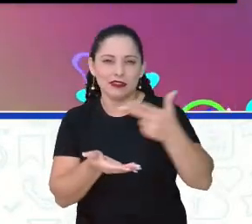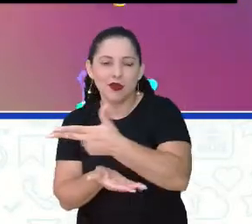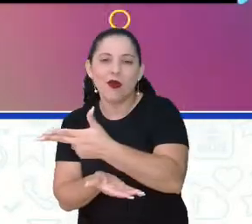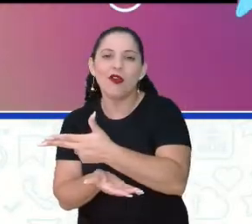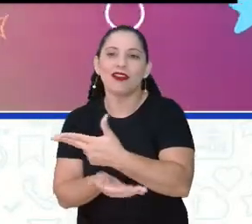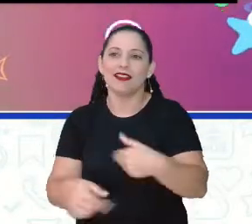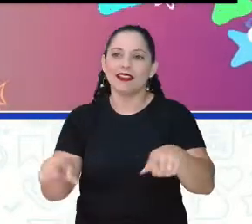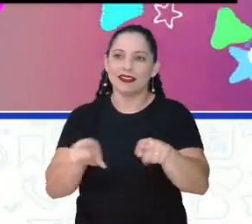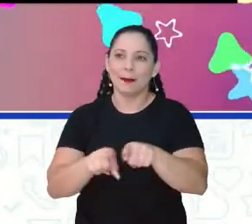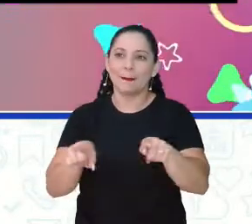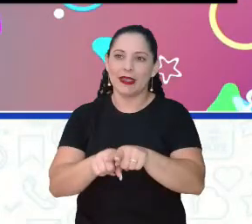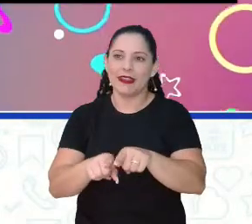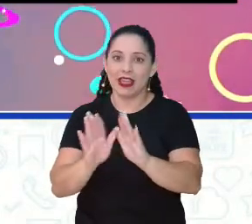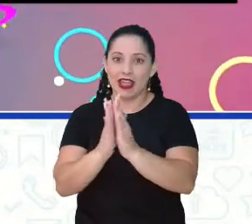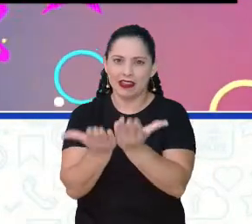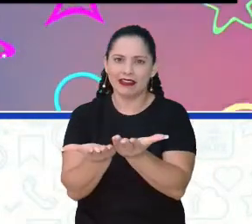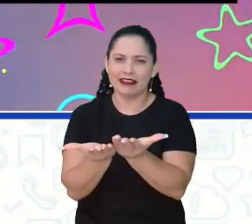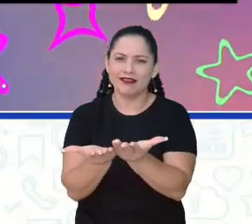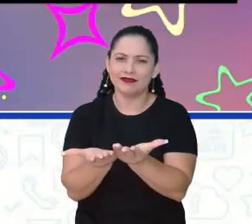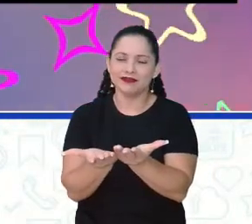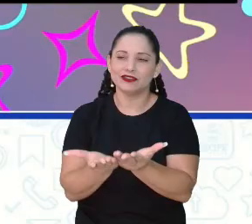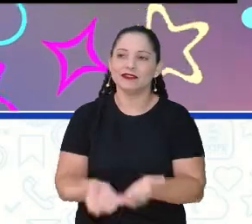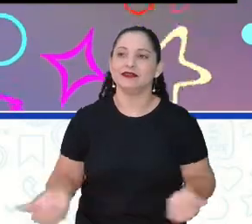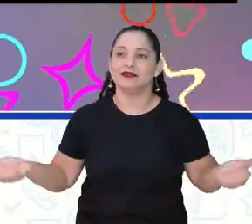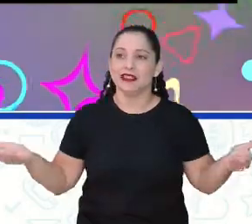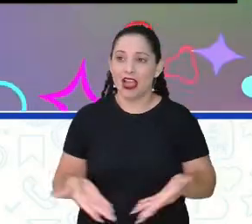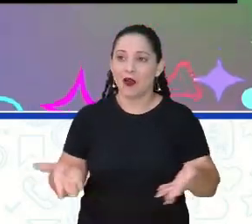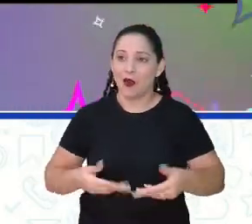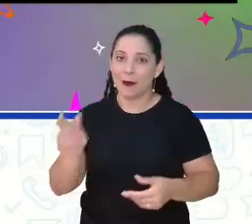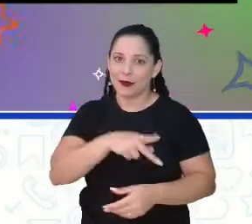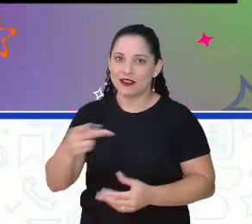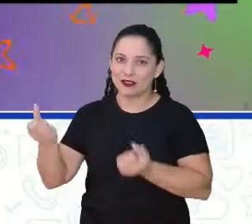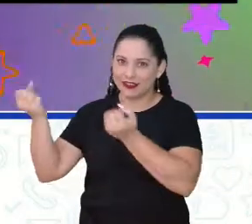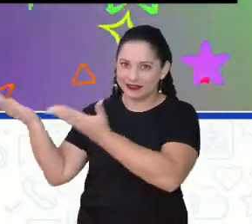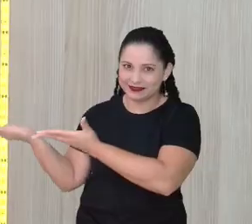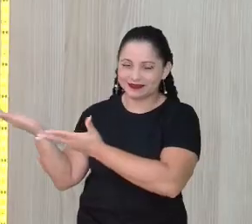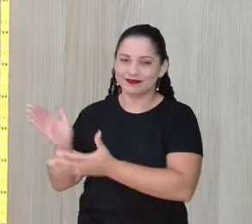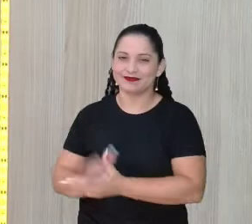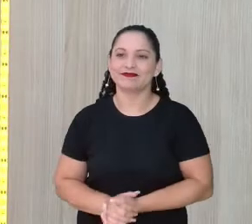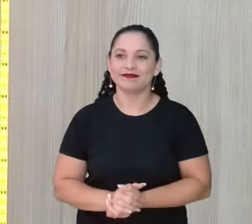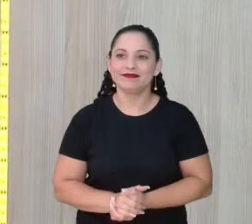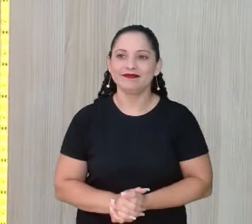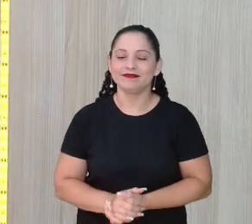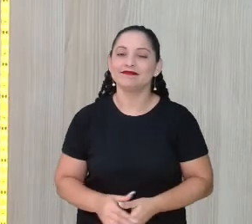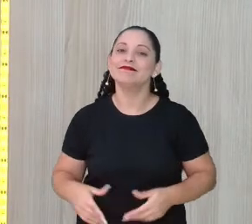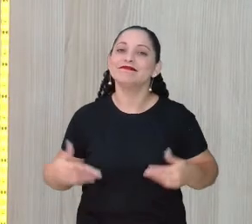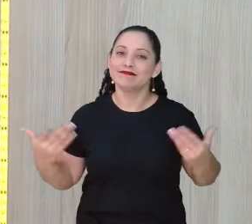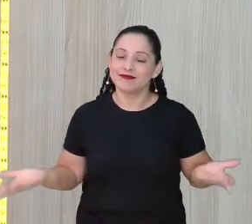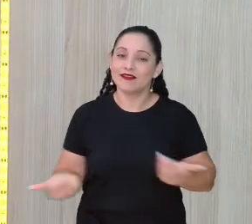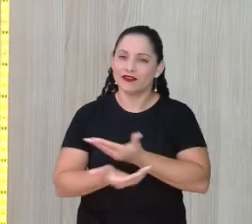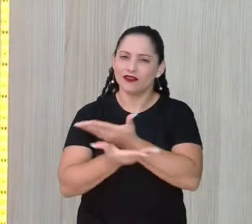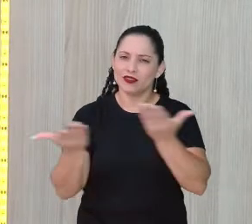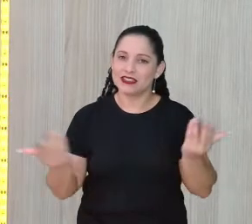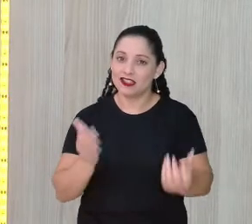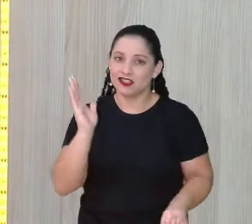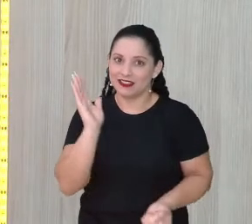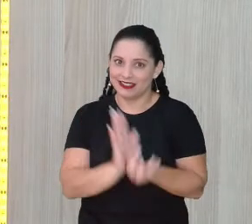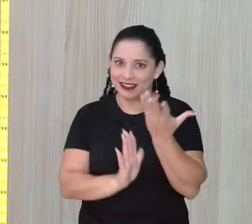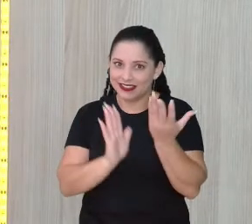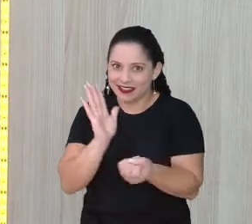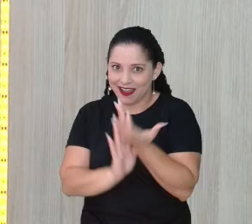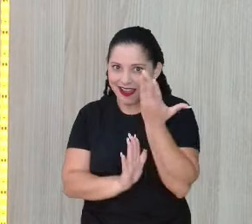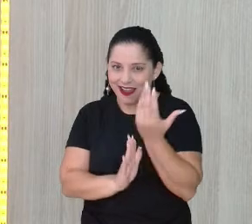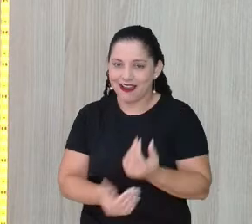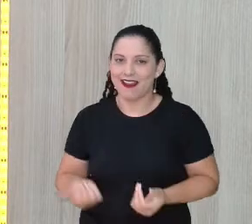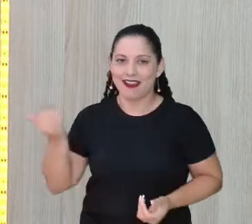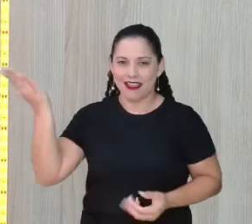uma vez a professora Adriana, ela vai dar um recadinho para a gente e vai se despedir. Então é isso, pessoal, vocês construam aí. Ela foi